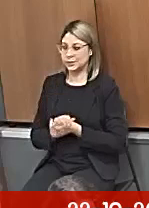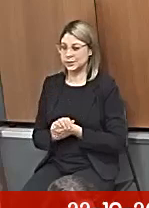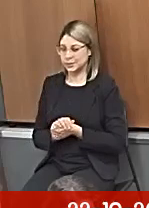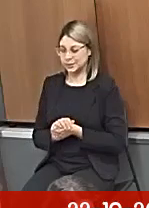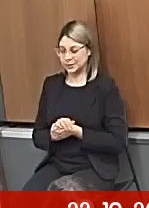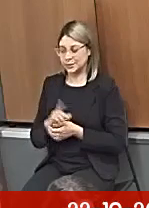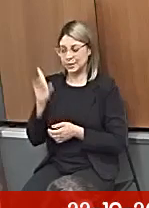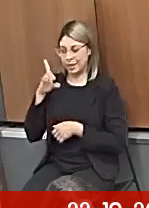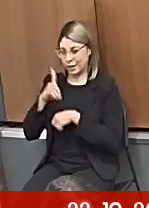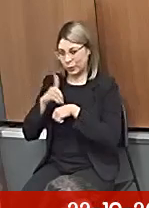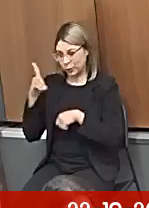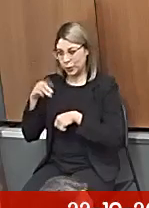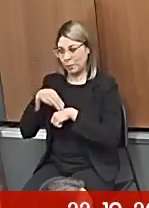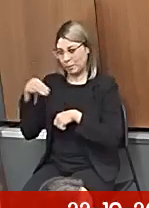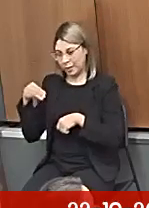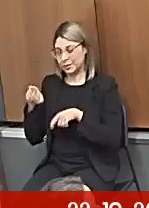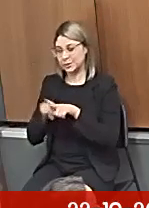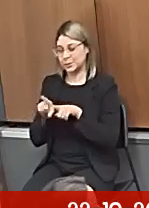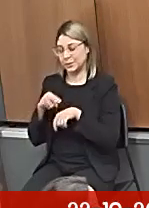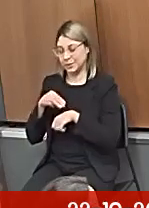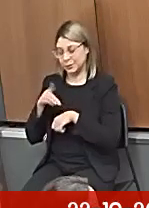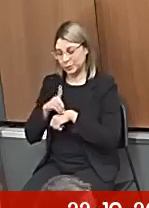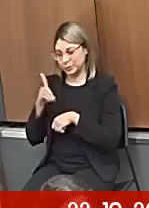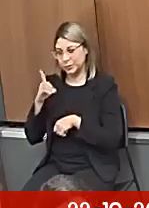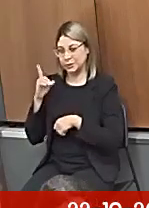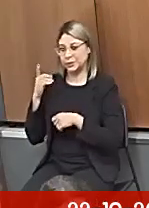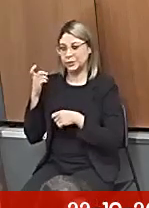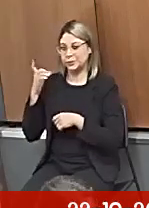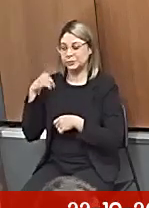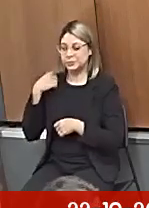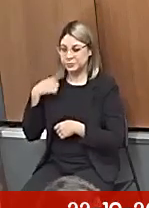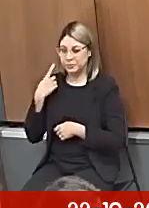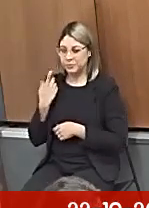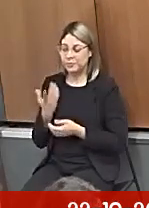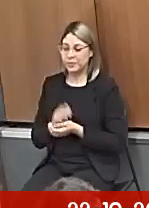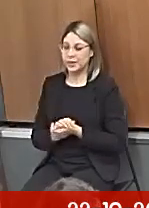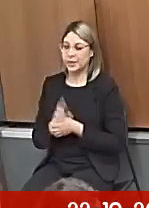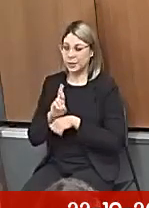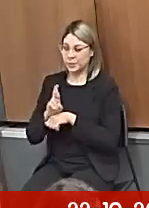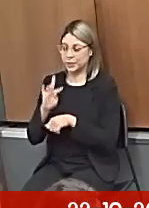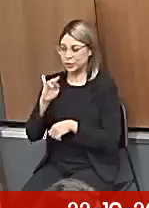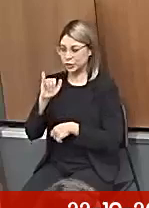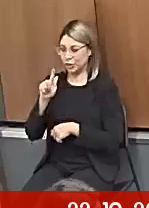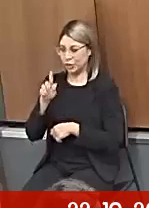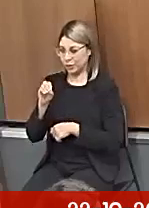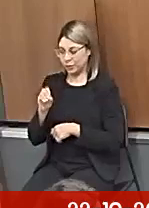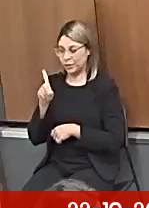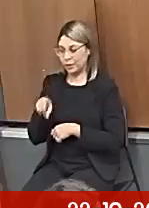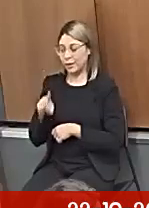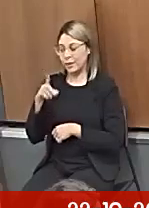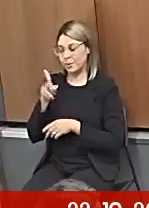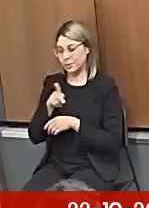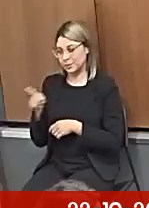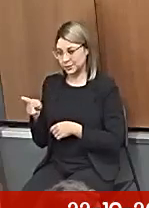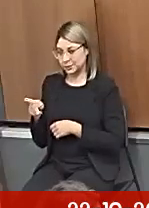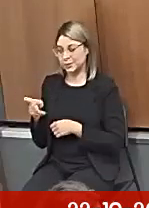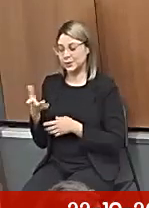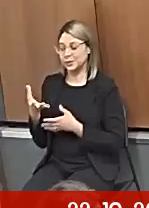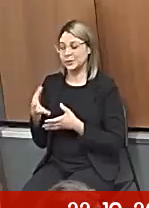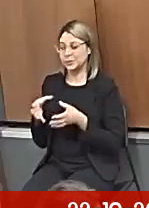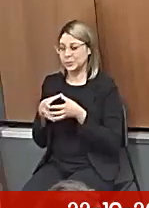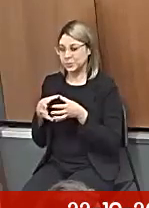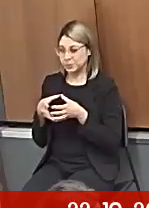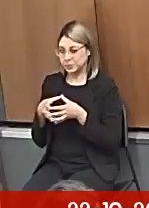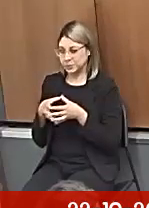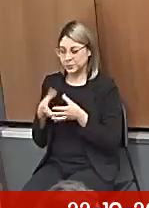doutora em Direito, que neste ato representa também Tiago Elton Miranda, que é o presidente da Comissão de Defesa dos Direitos da Pessoa com Deficiência,